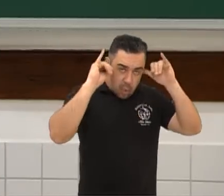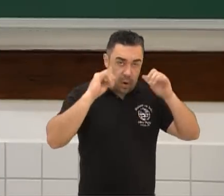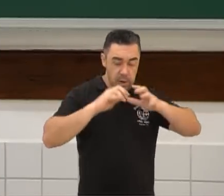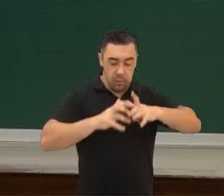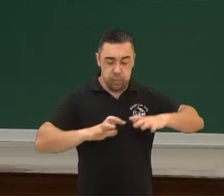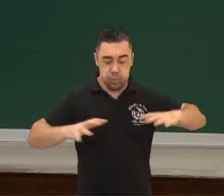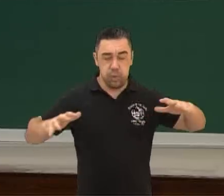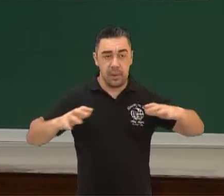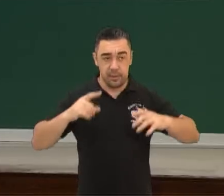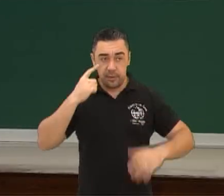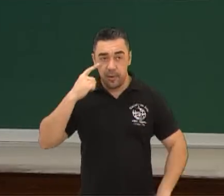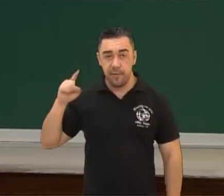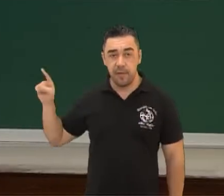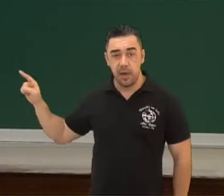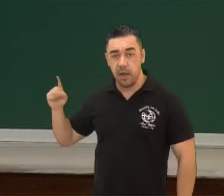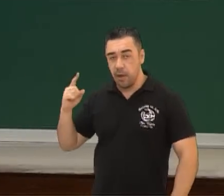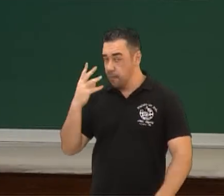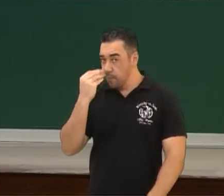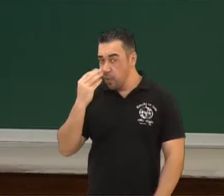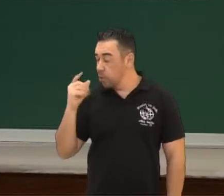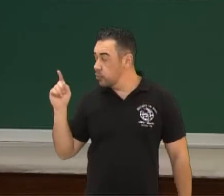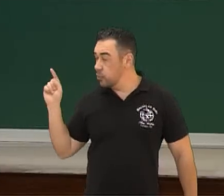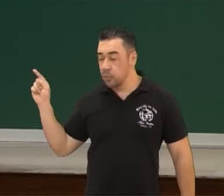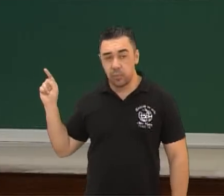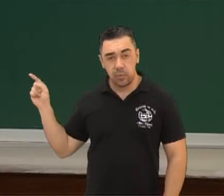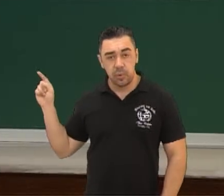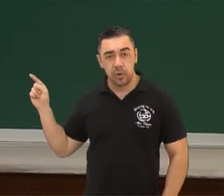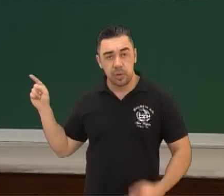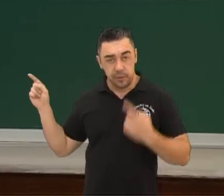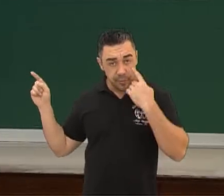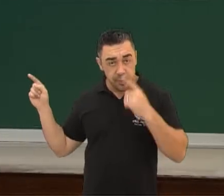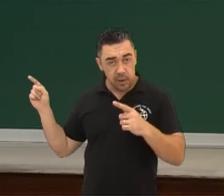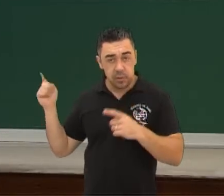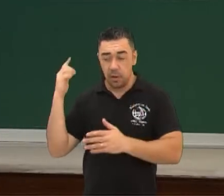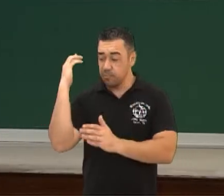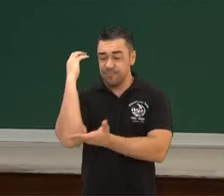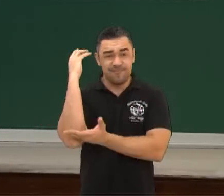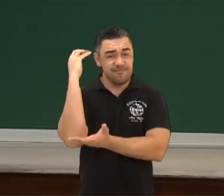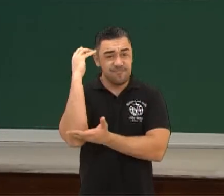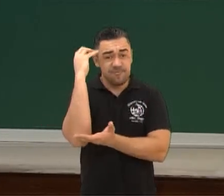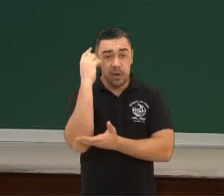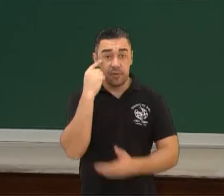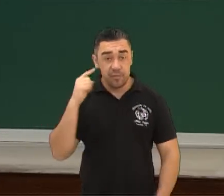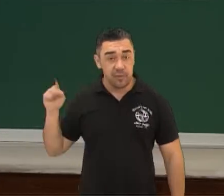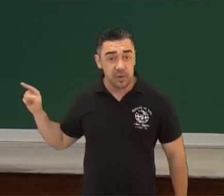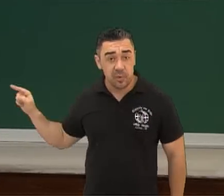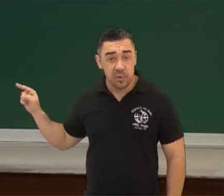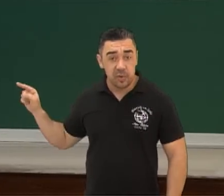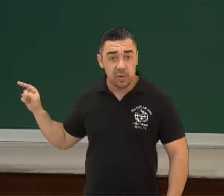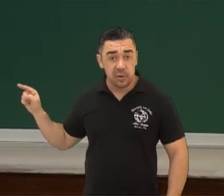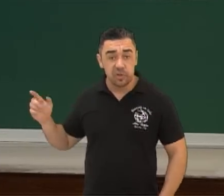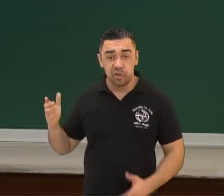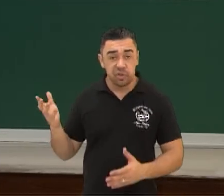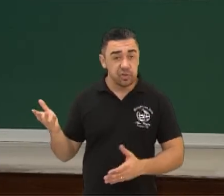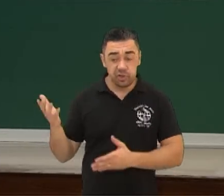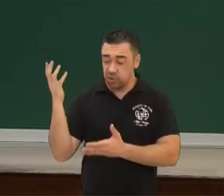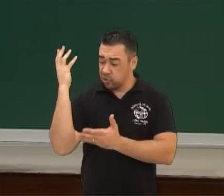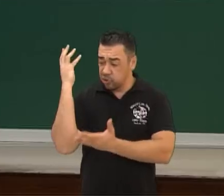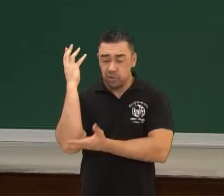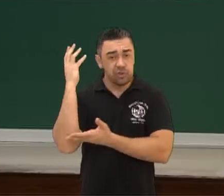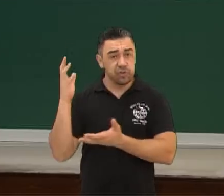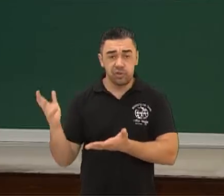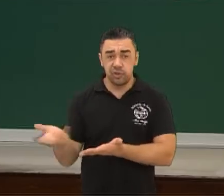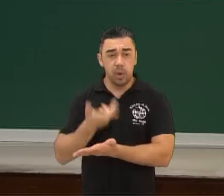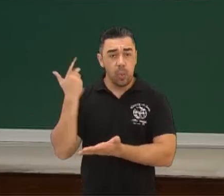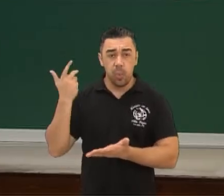observar áreas, né, desmatadas. Então, todas essas áreas aqui em que a vegetação foi retirada, elas